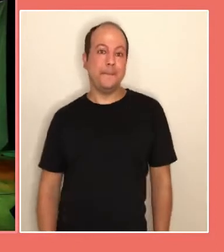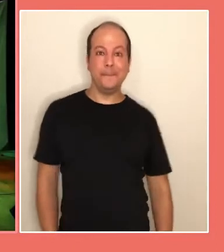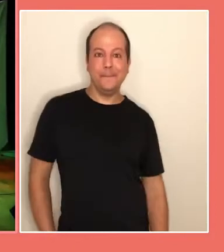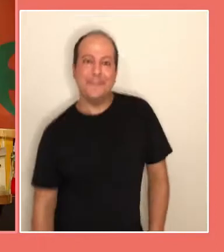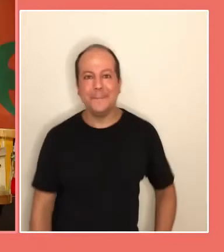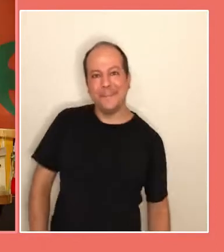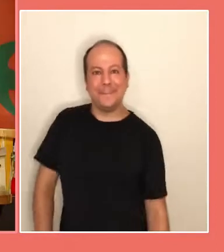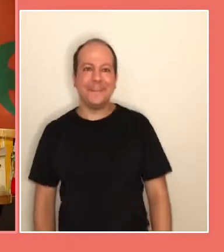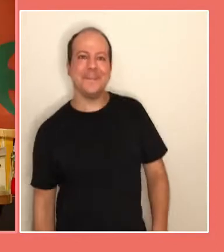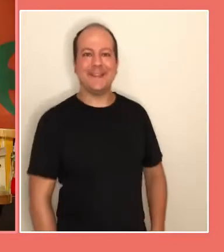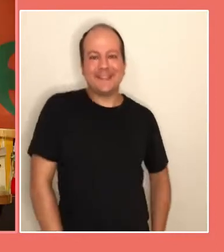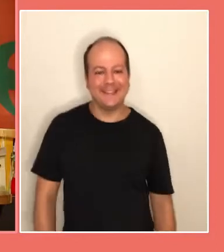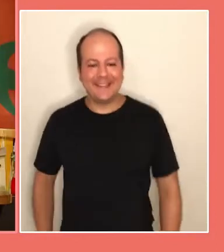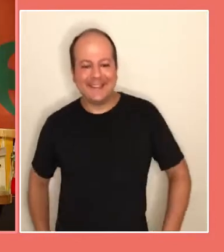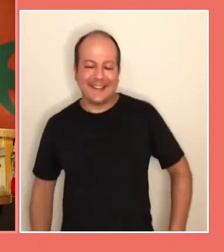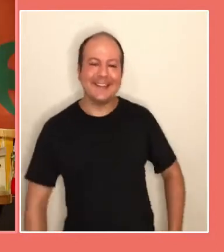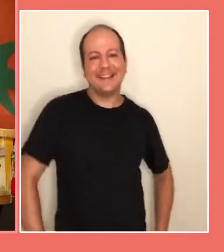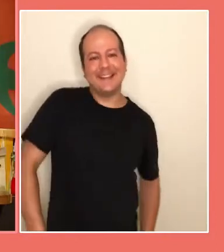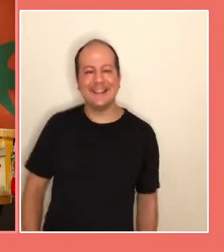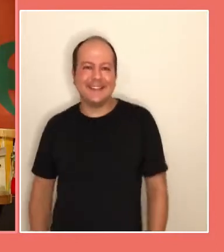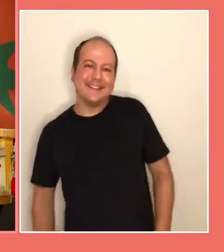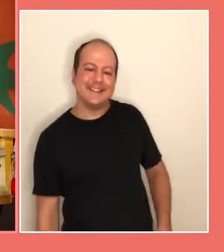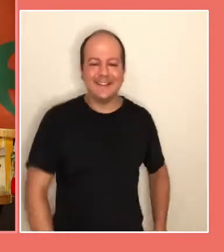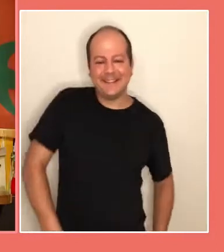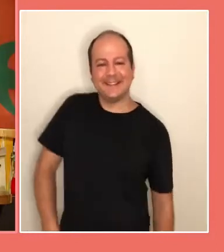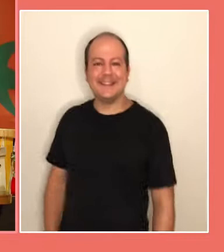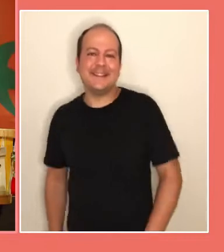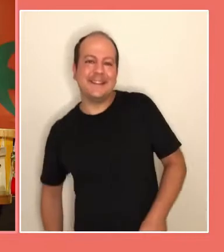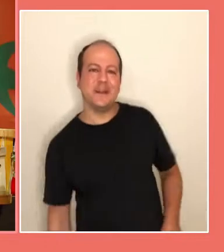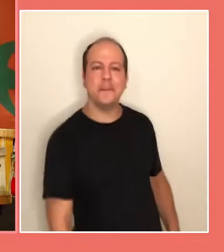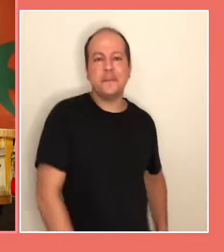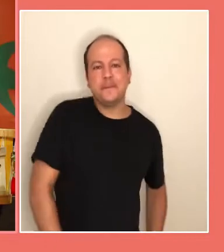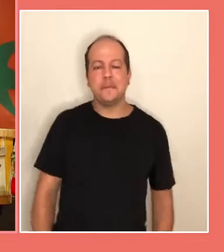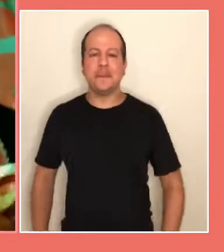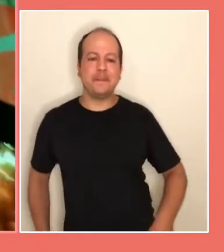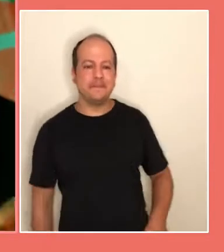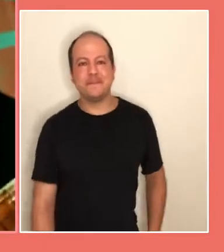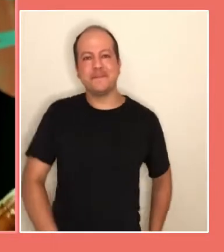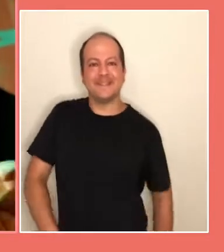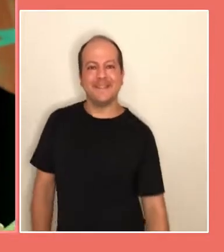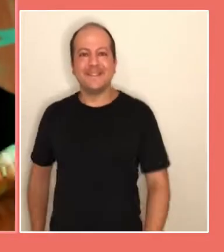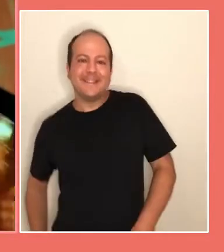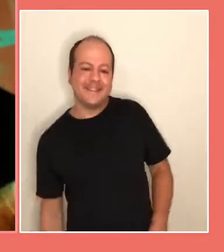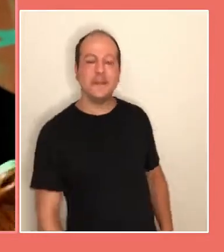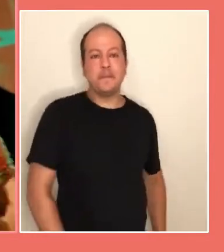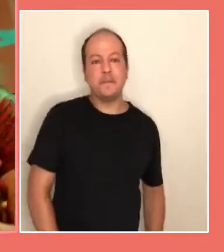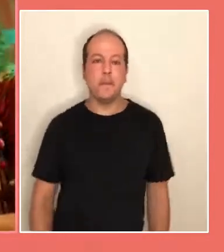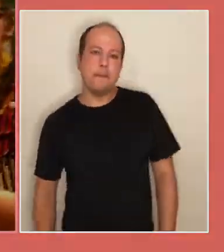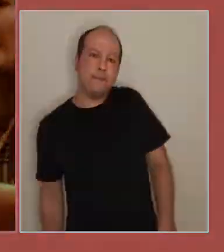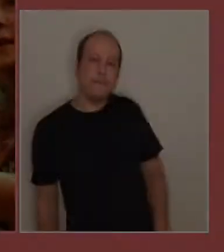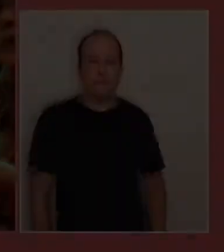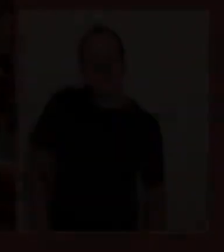hapsi bakari. Crash, ta ta ta ta ta, auli da tlahrata, alma ela